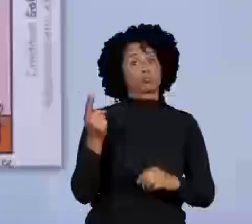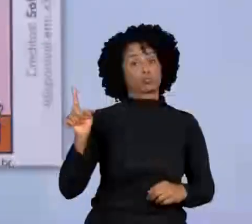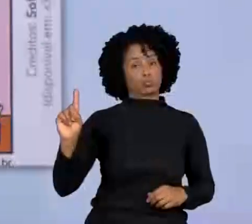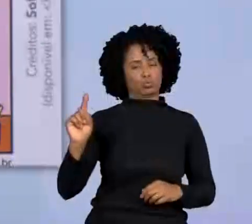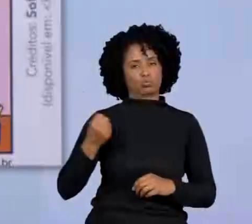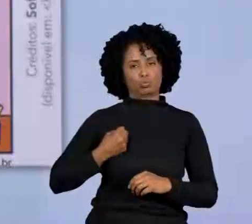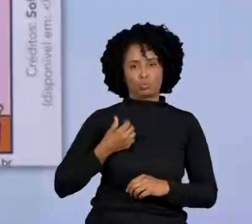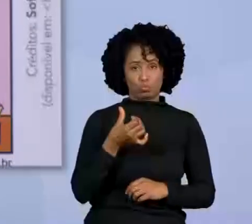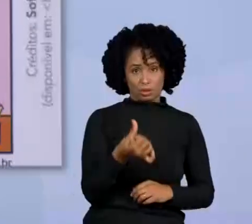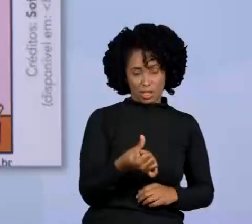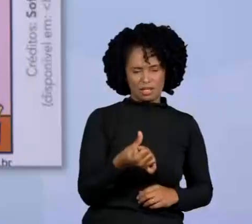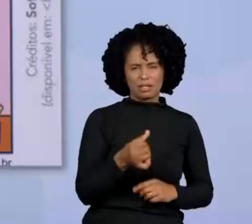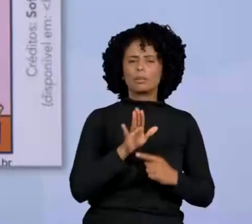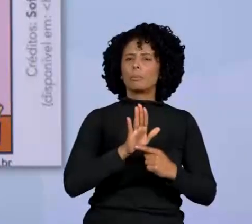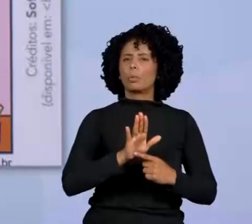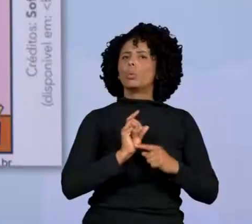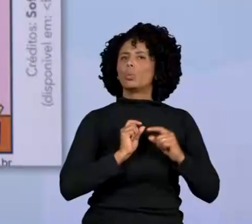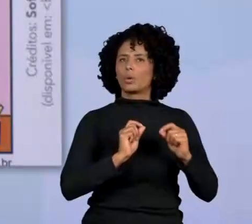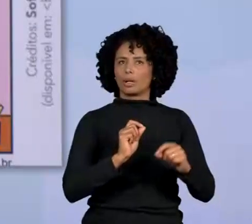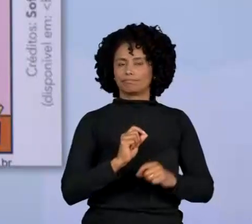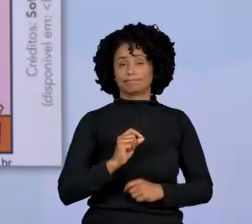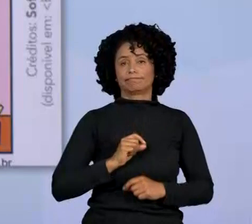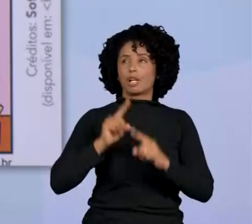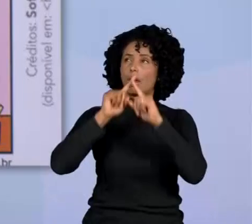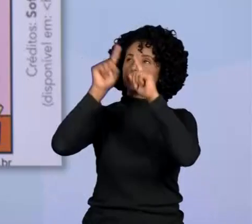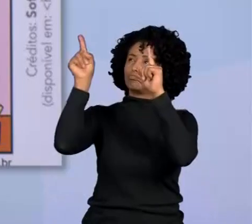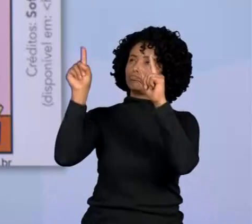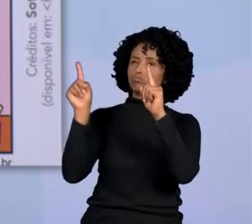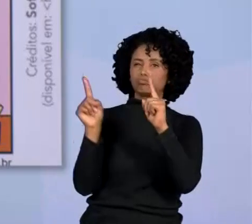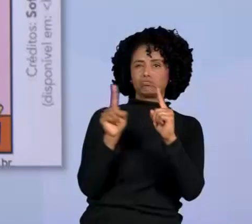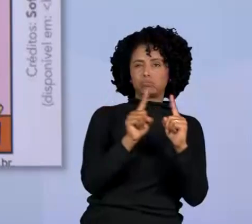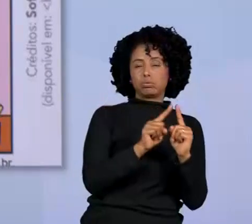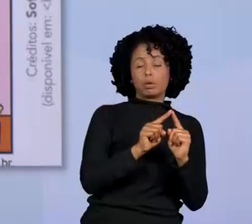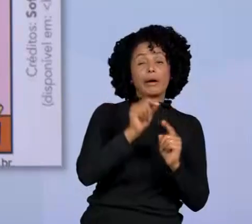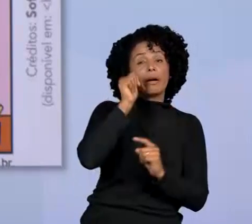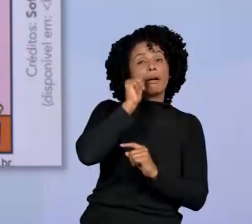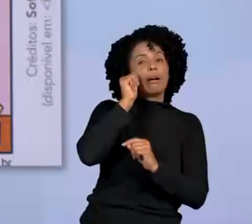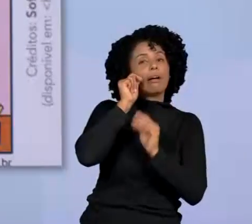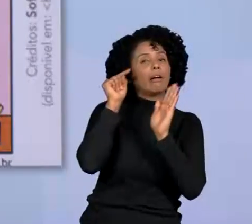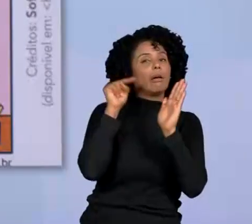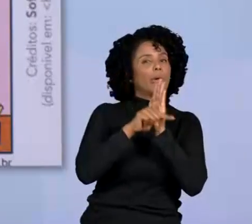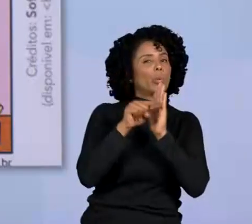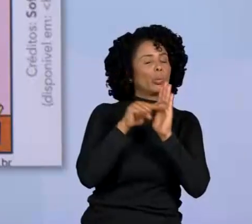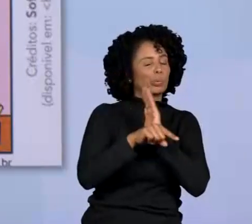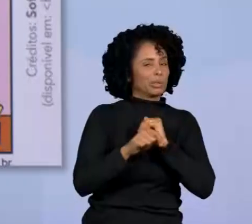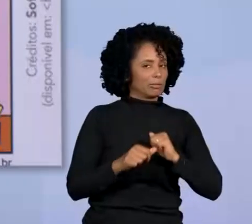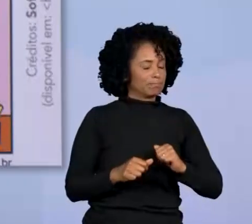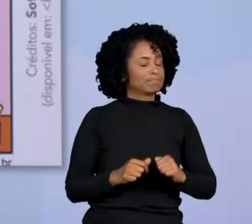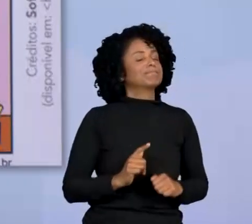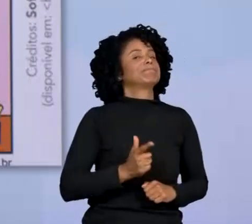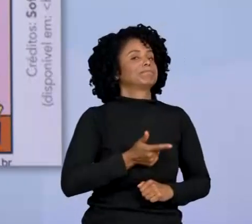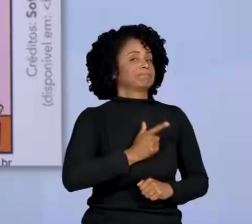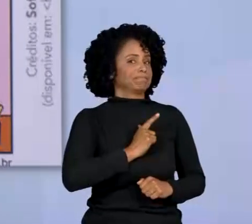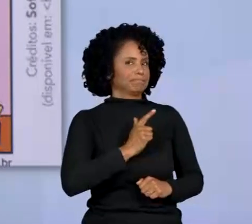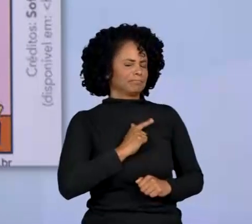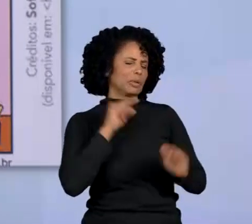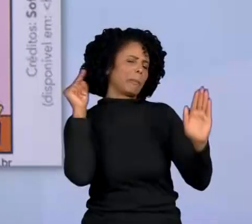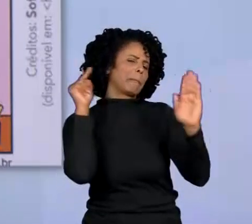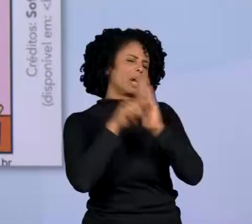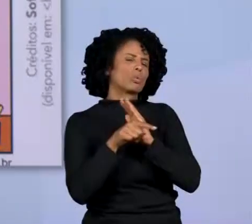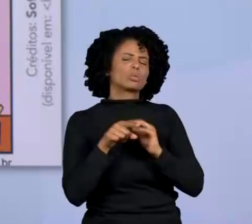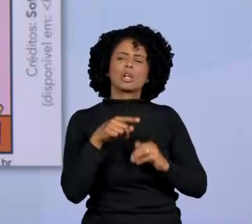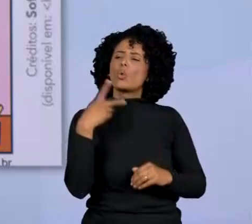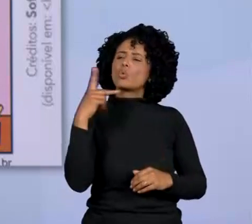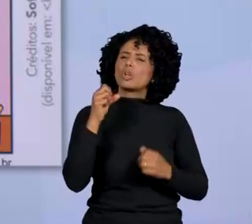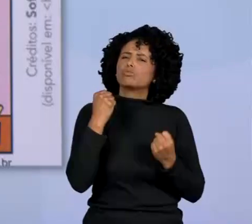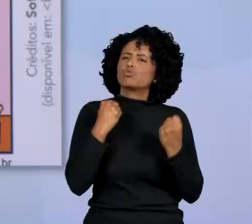sexto, tem uma pergunta da menina. Ela diz assim: qual deles é o seu super-herói favorito?